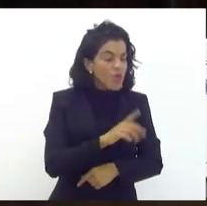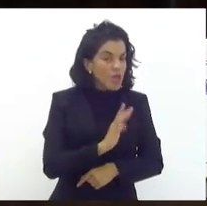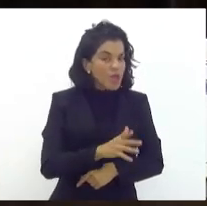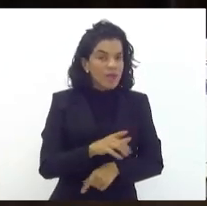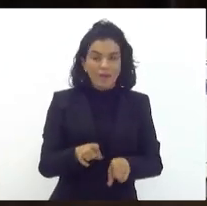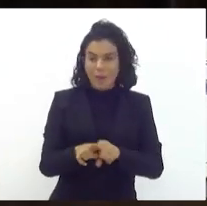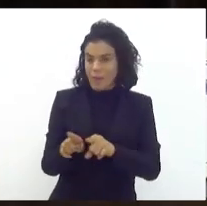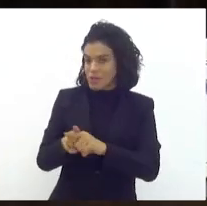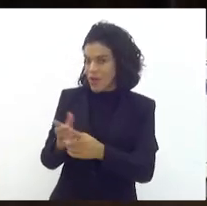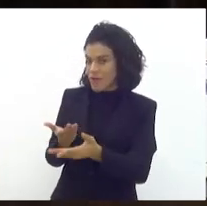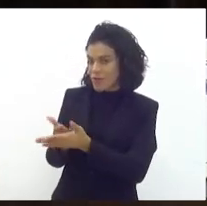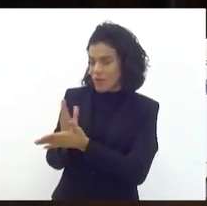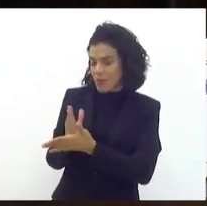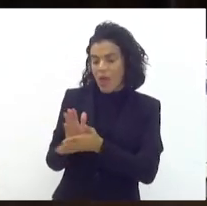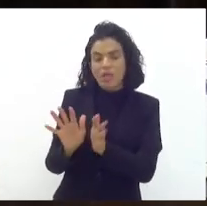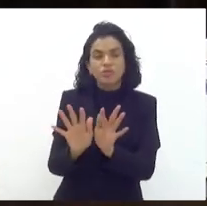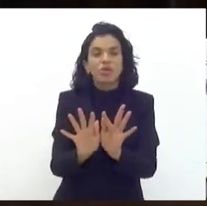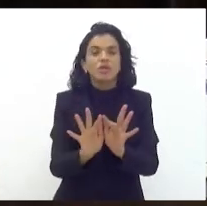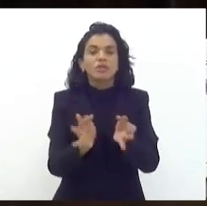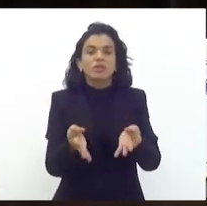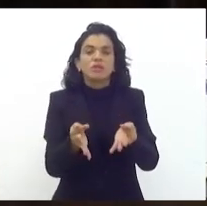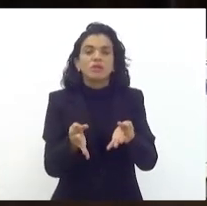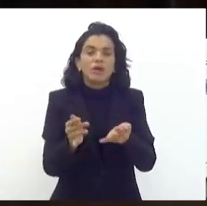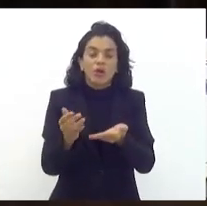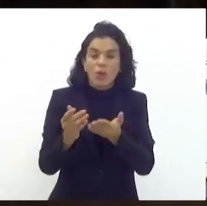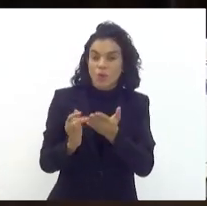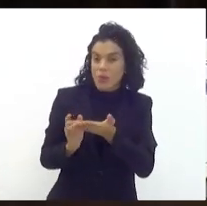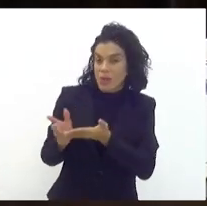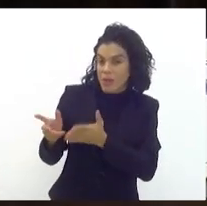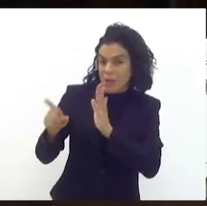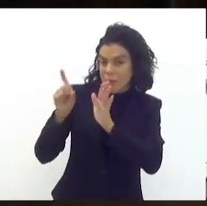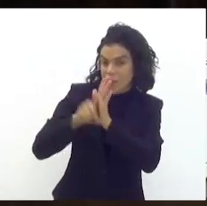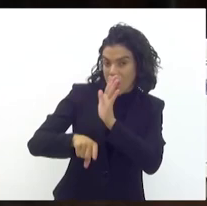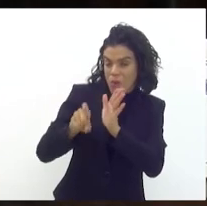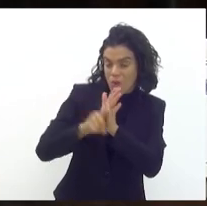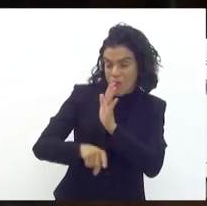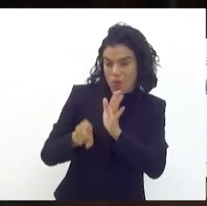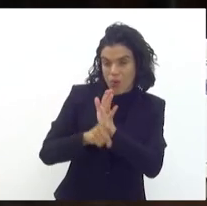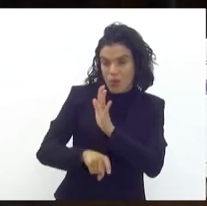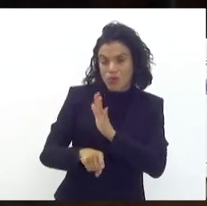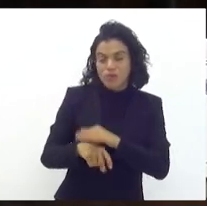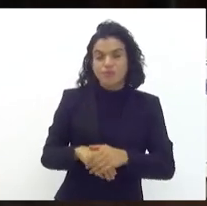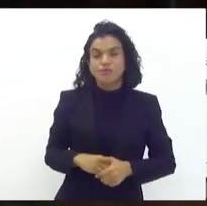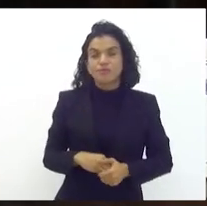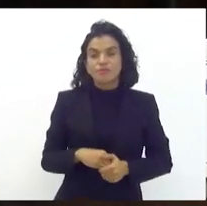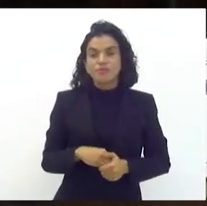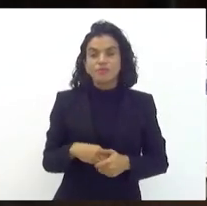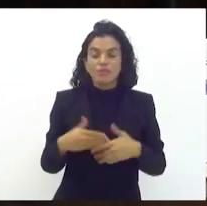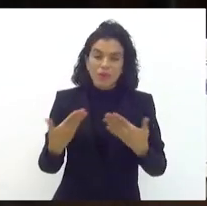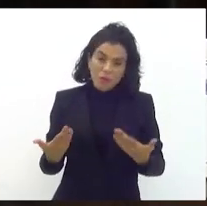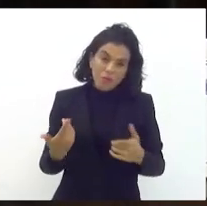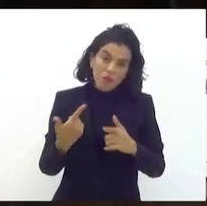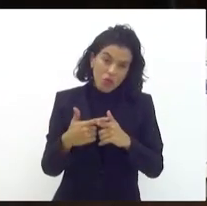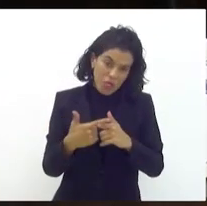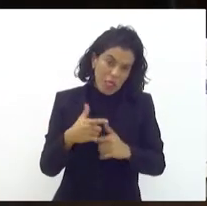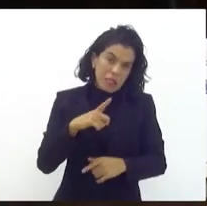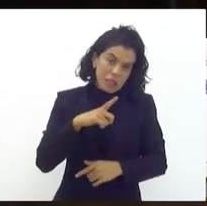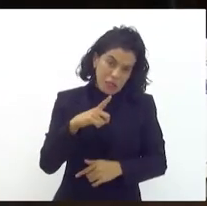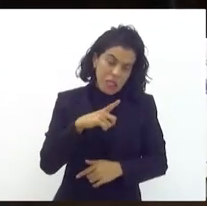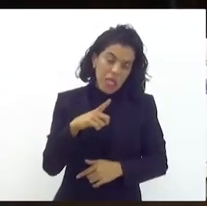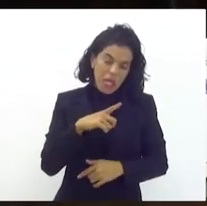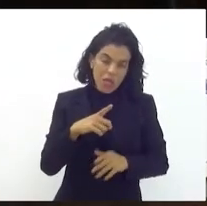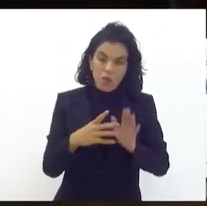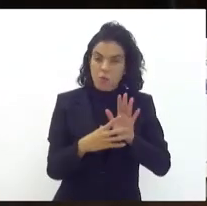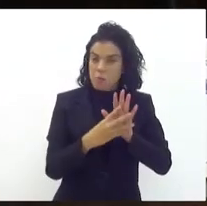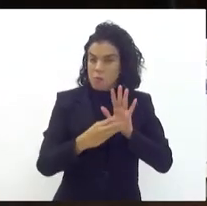é meramente uma simplificação de implante que tem consequências econômicas sobre a macroeconomia por certo mas